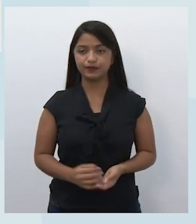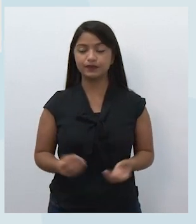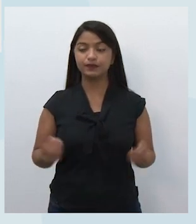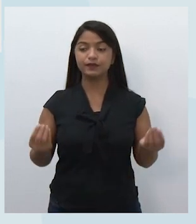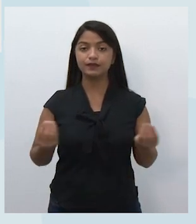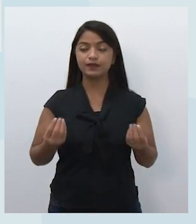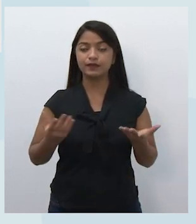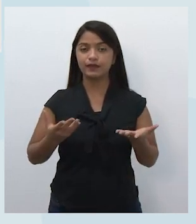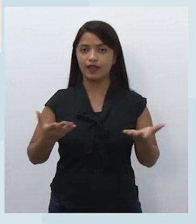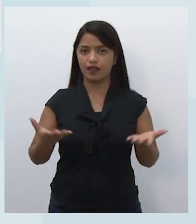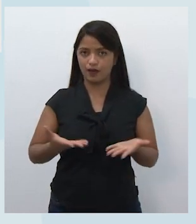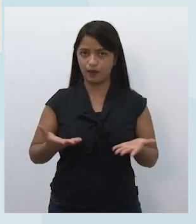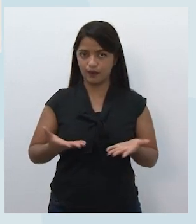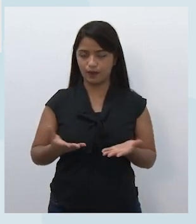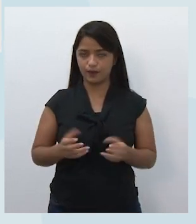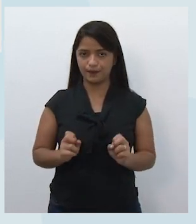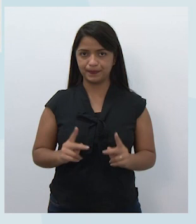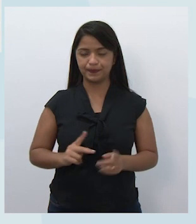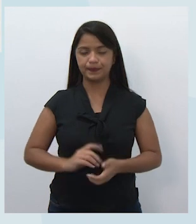para esse momento agora.